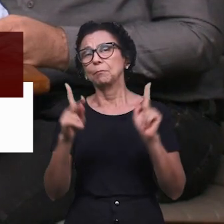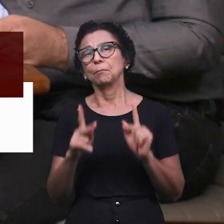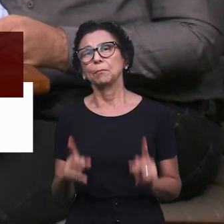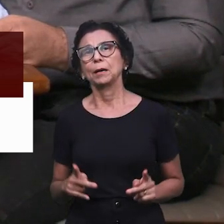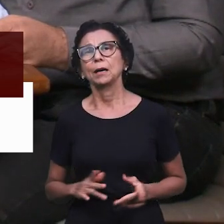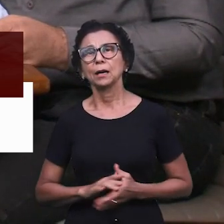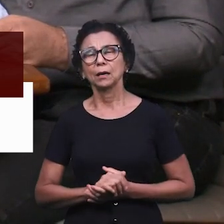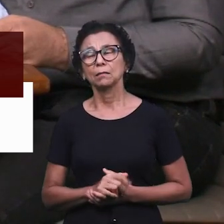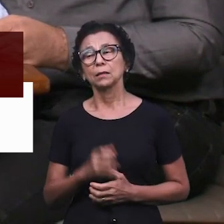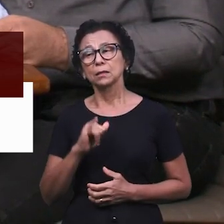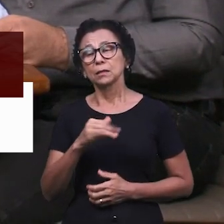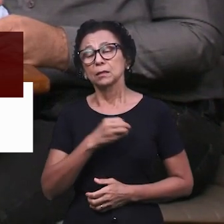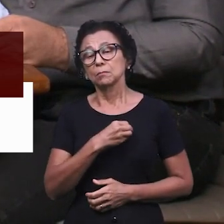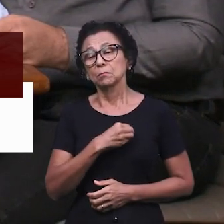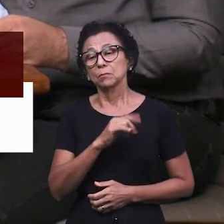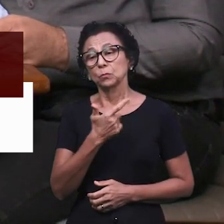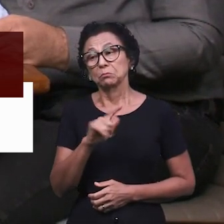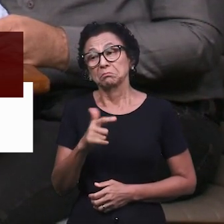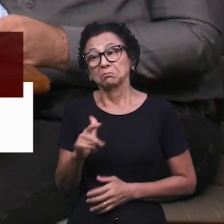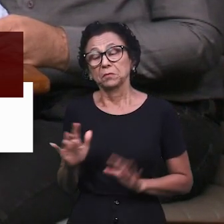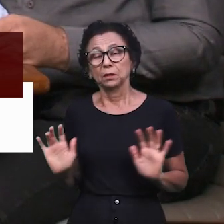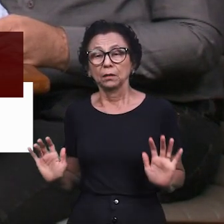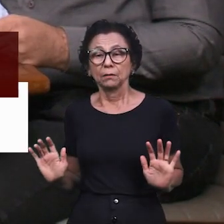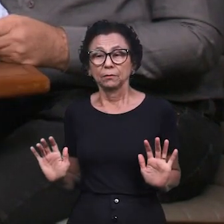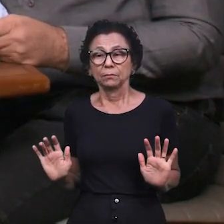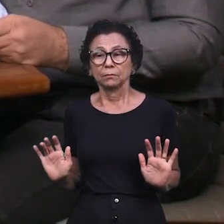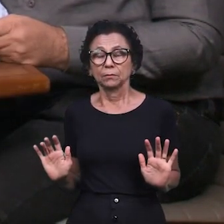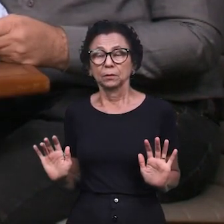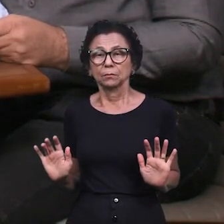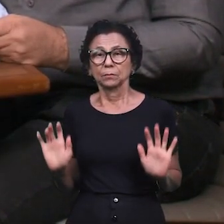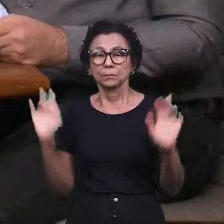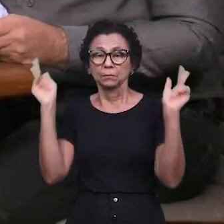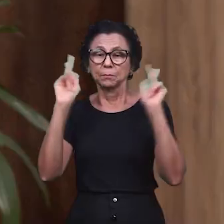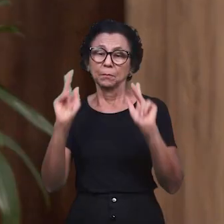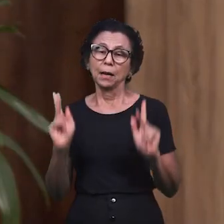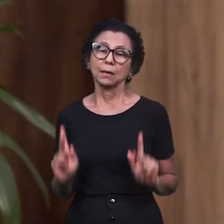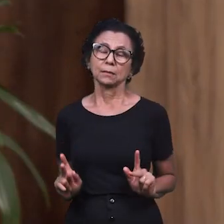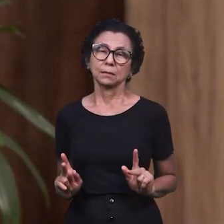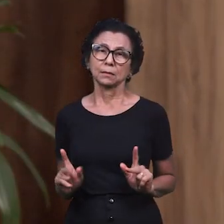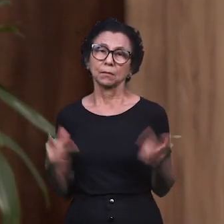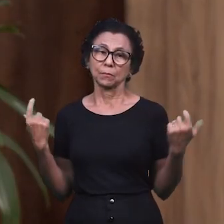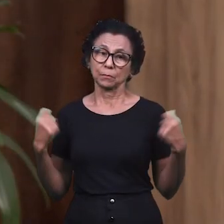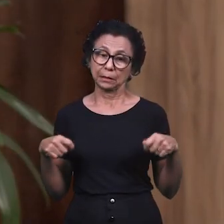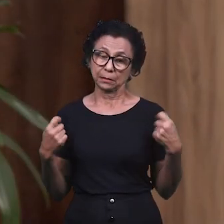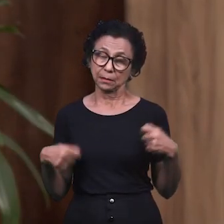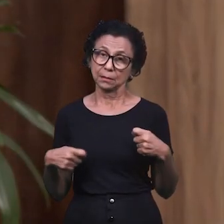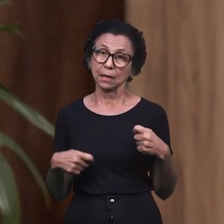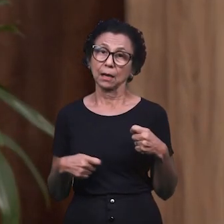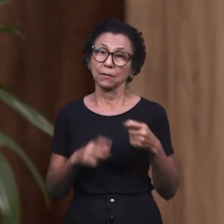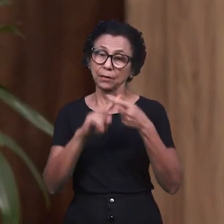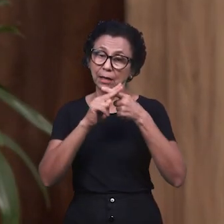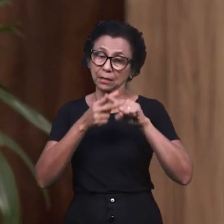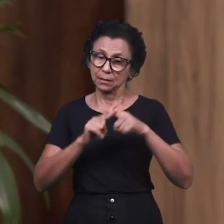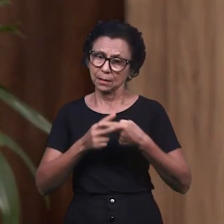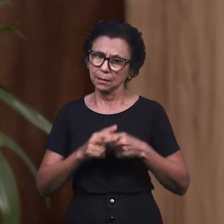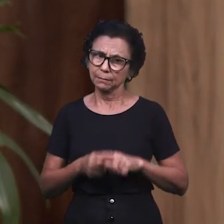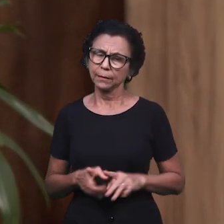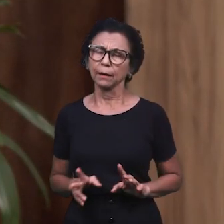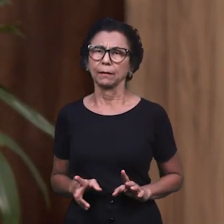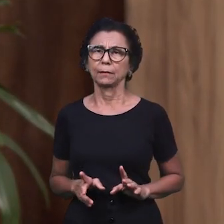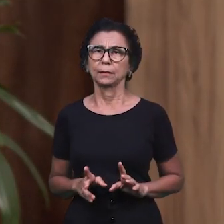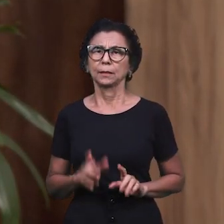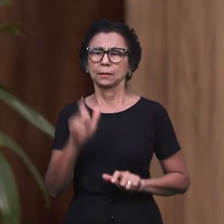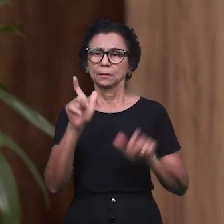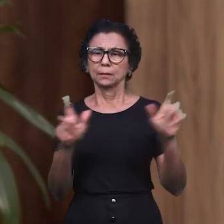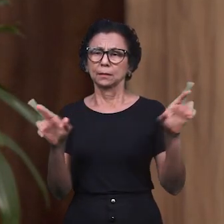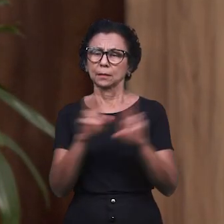houve contaminação, trazer paz no meio do seu povo. Isso, mas era uma coisa que precisava ser tratada, ajustada, e os relacionamentos, eles